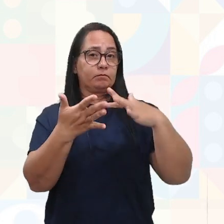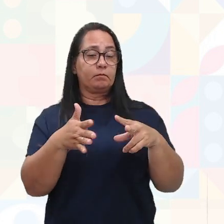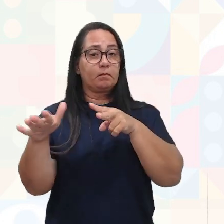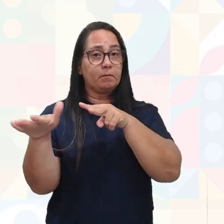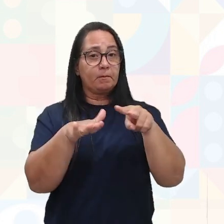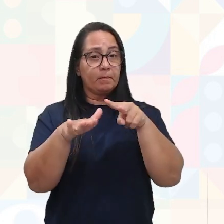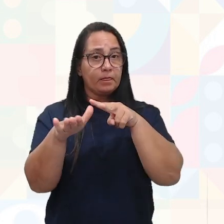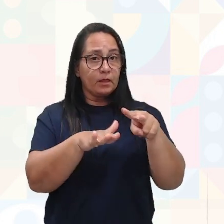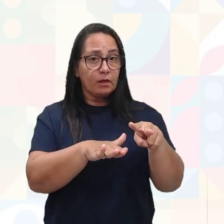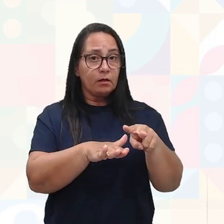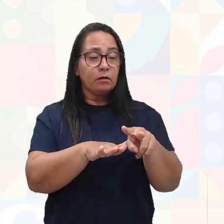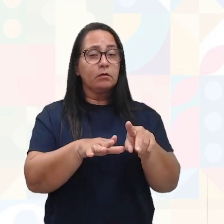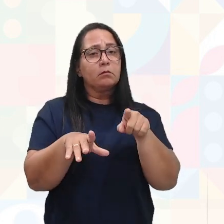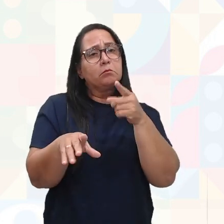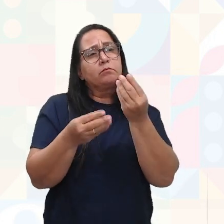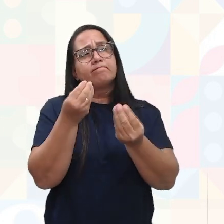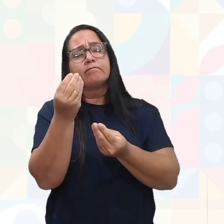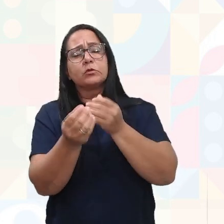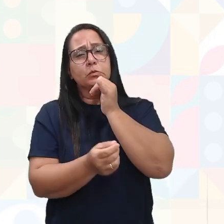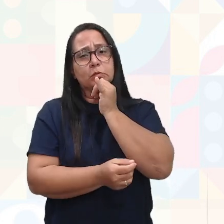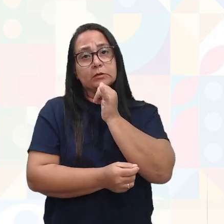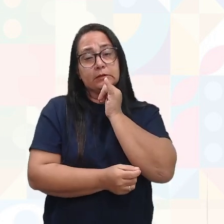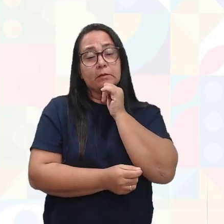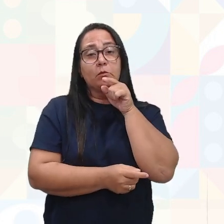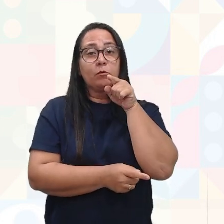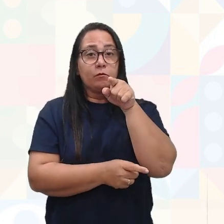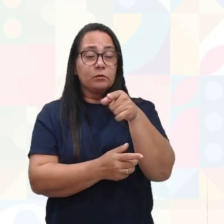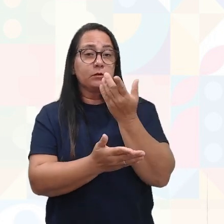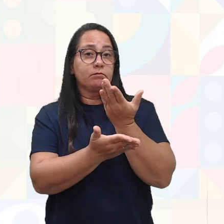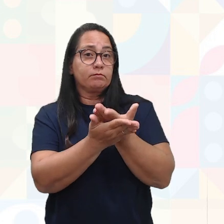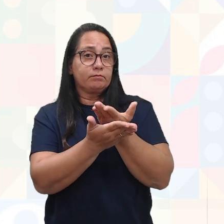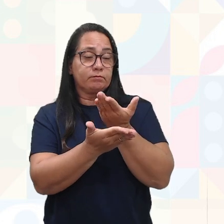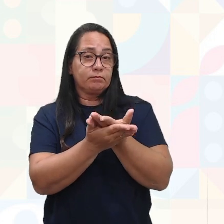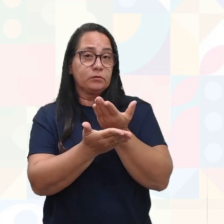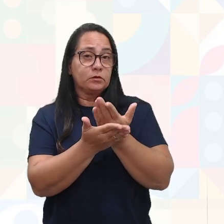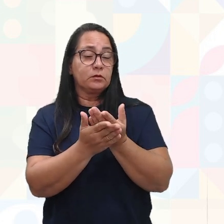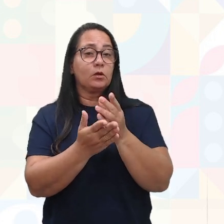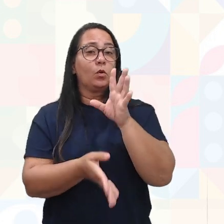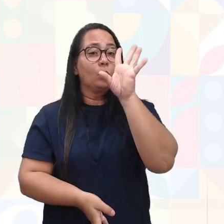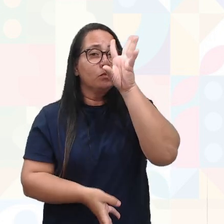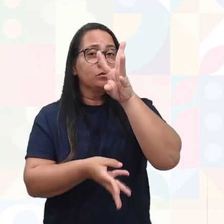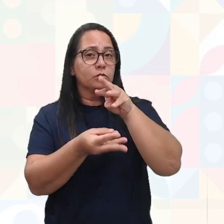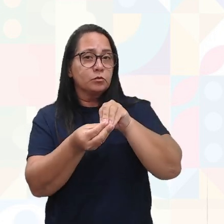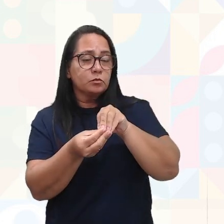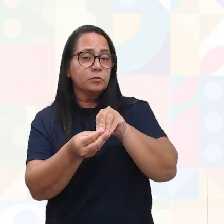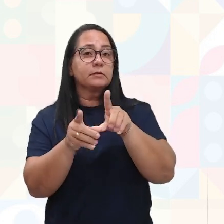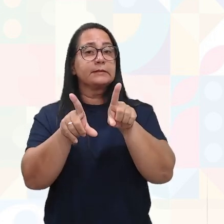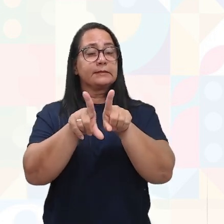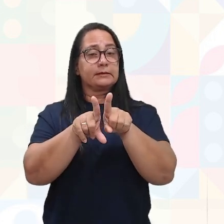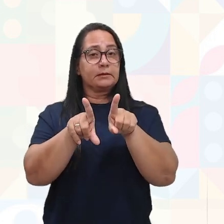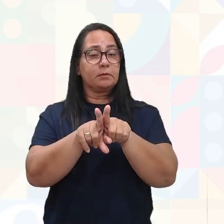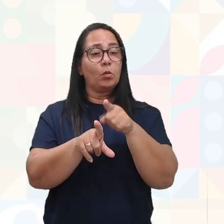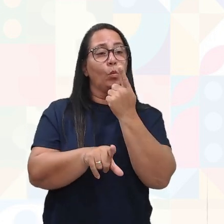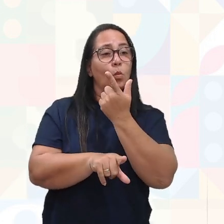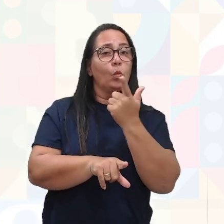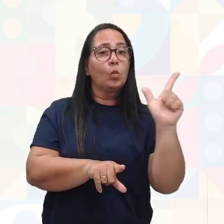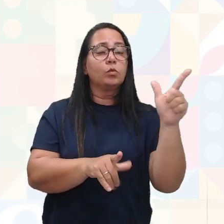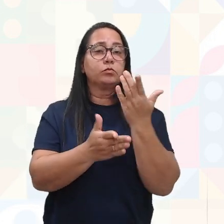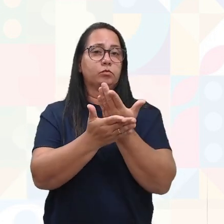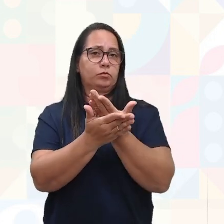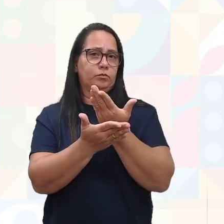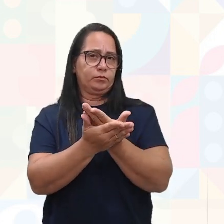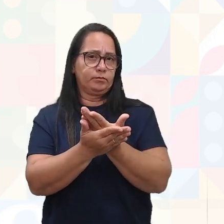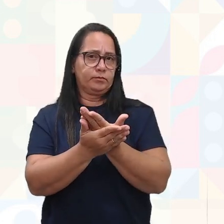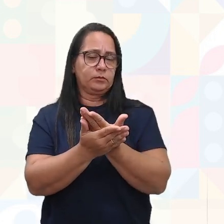A atividade semanal é como se você estivesse fazendo um resumo, né? Como se você estivesse fazendo um outro tipo de estudo do